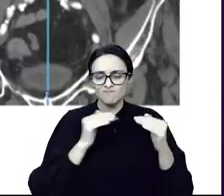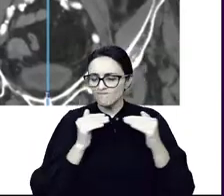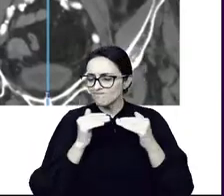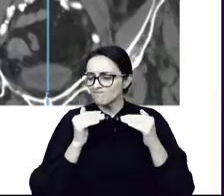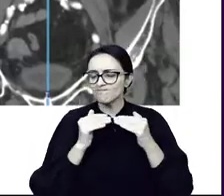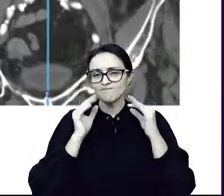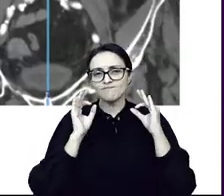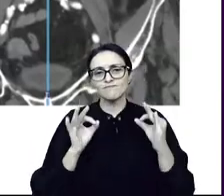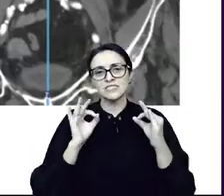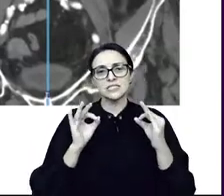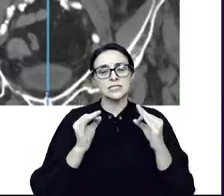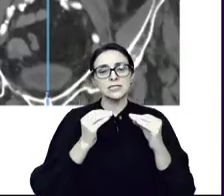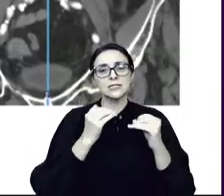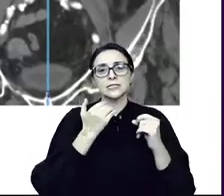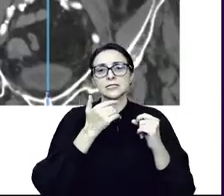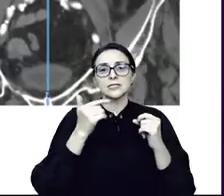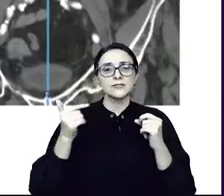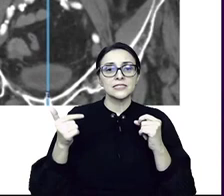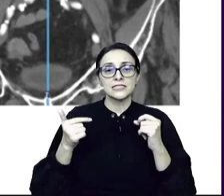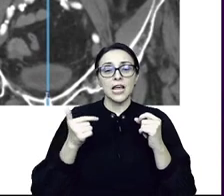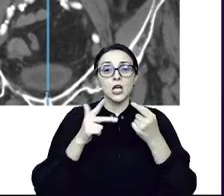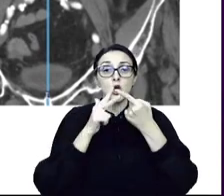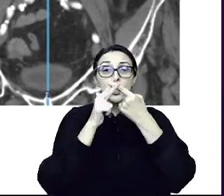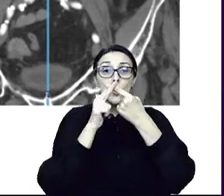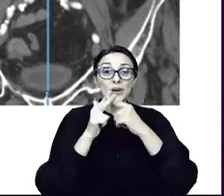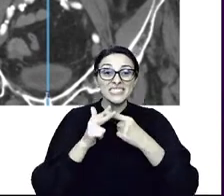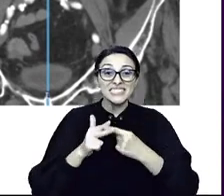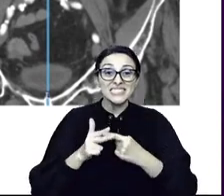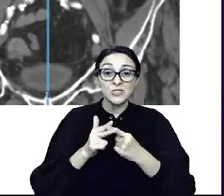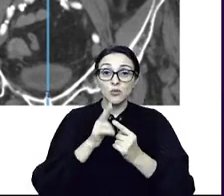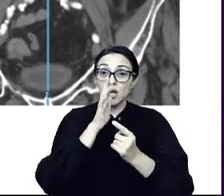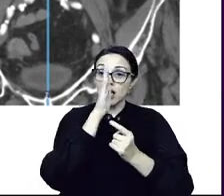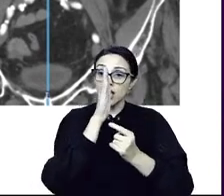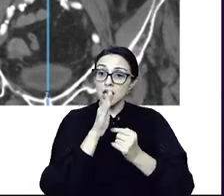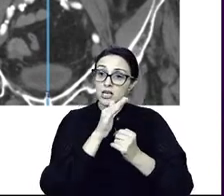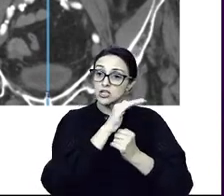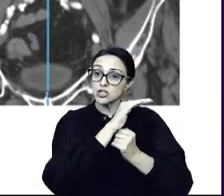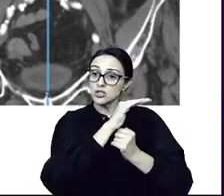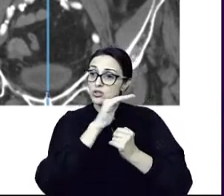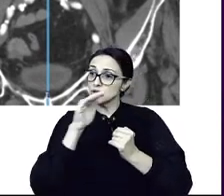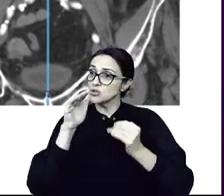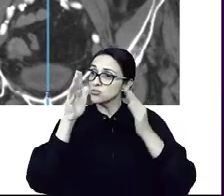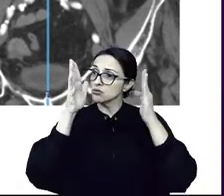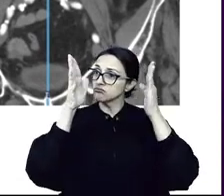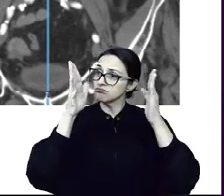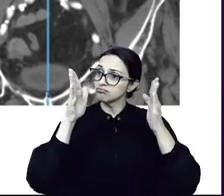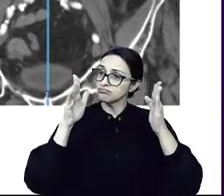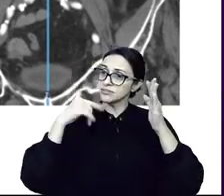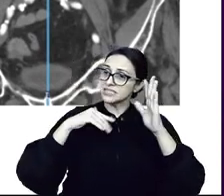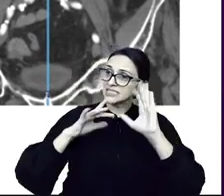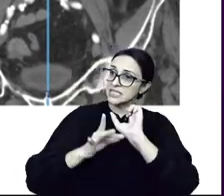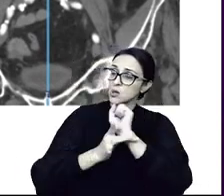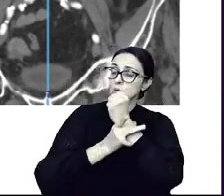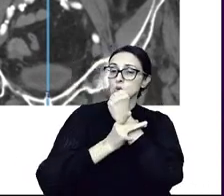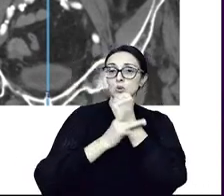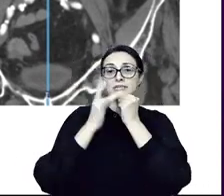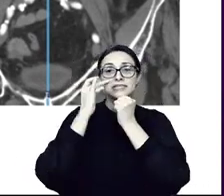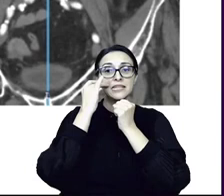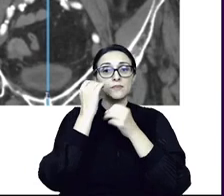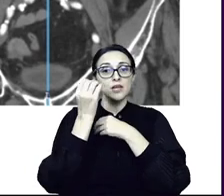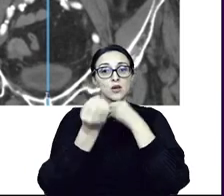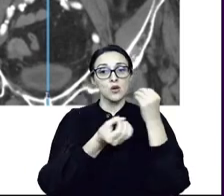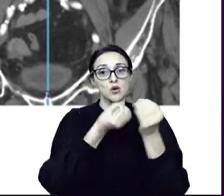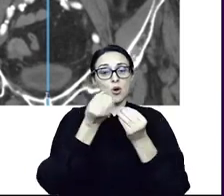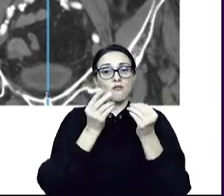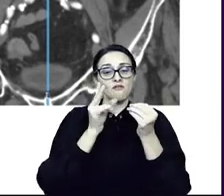plenamente. Não existe uma correção de eixo na tomografia que te dê segurança para você dizer exatamente como você vai